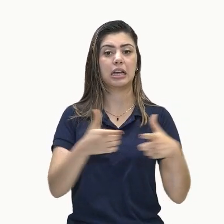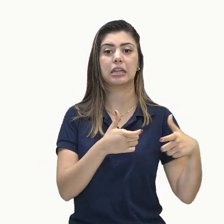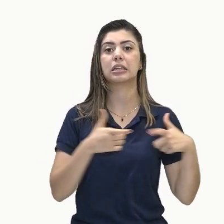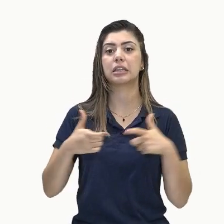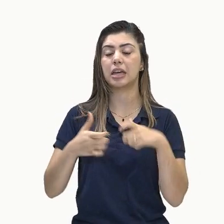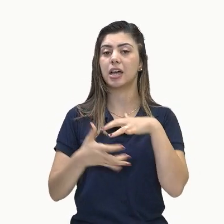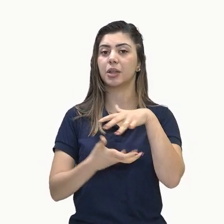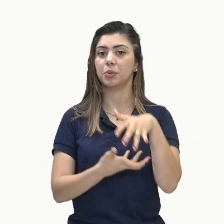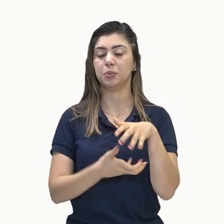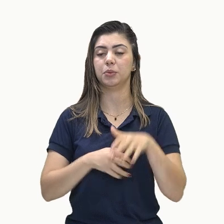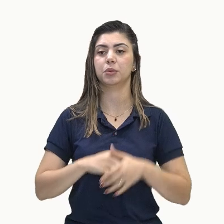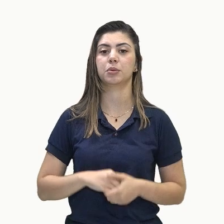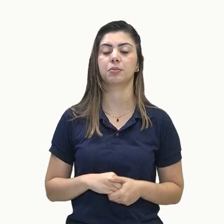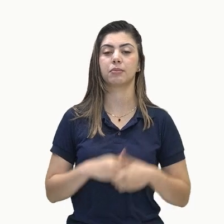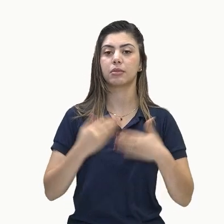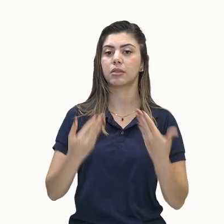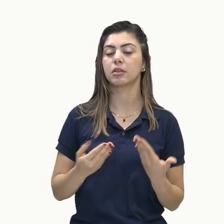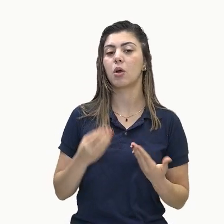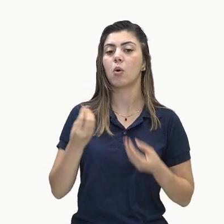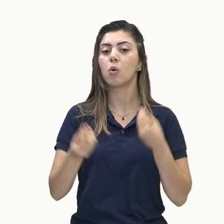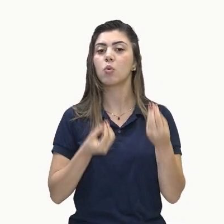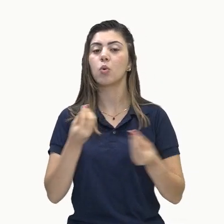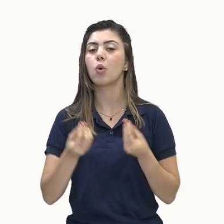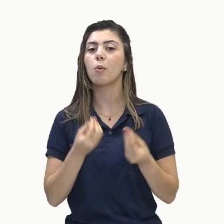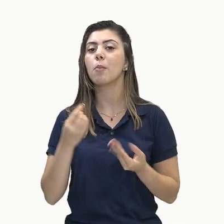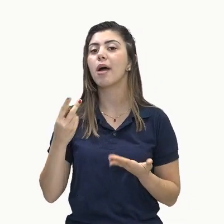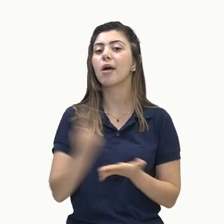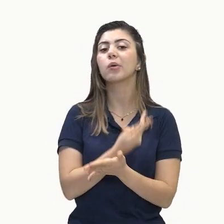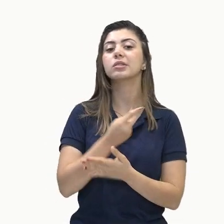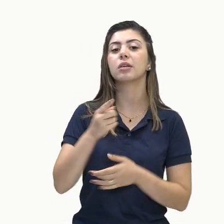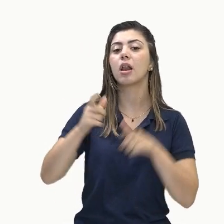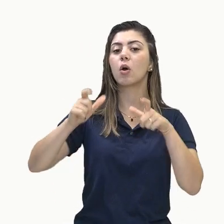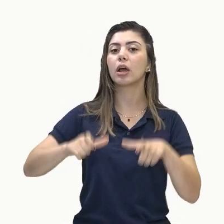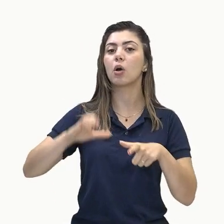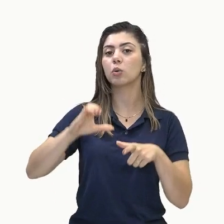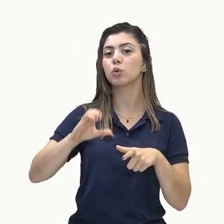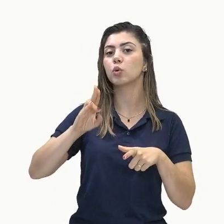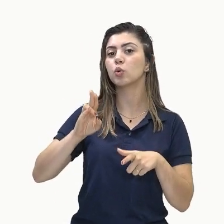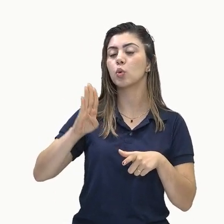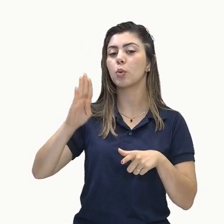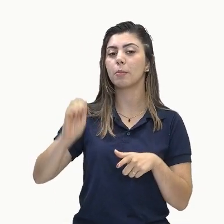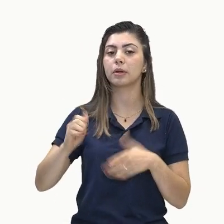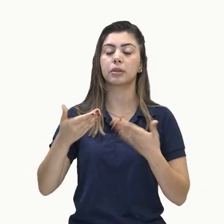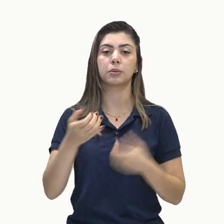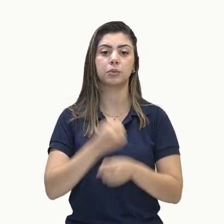guerra mundial. Então, o que foi a crise dos mísseis em Cuba? Vamos lá. Em